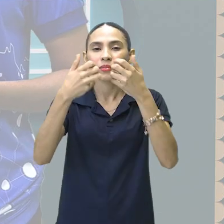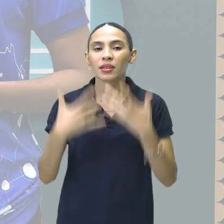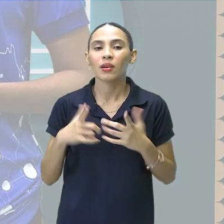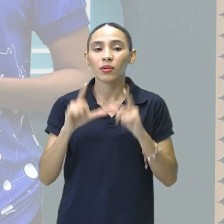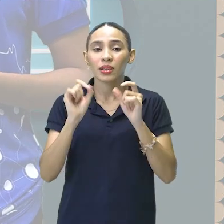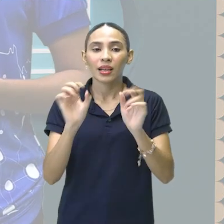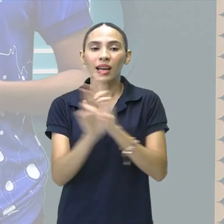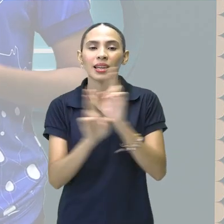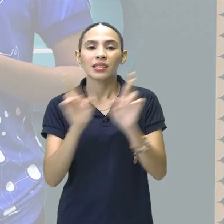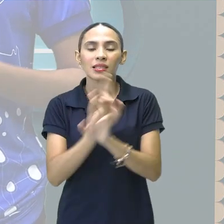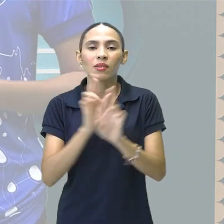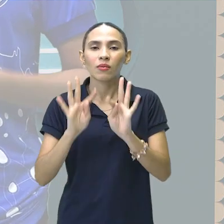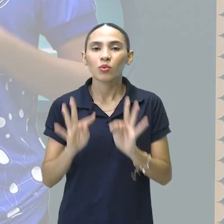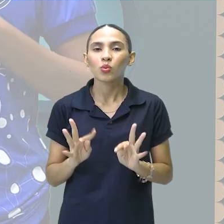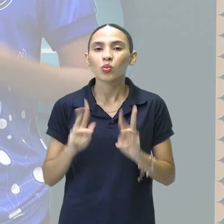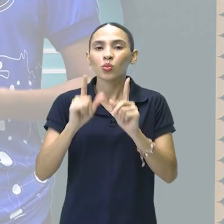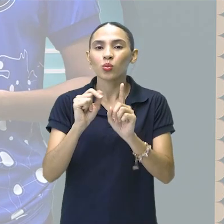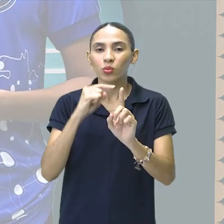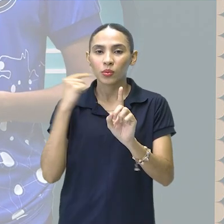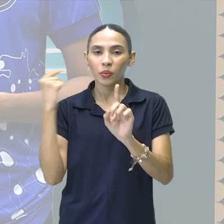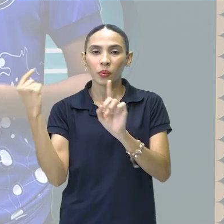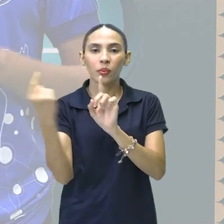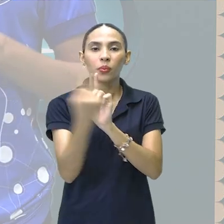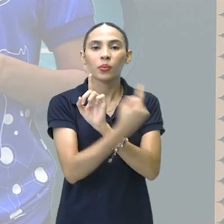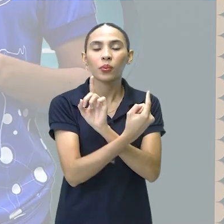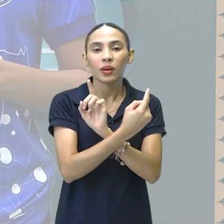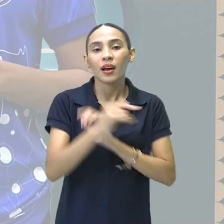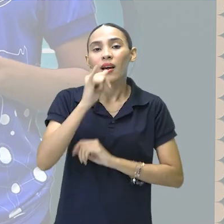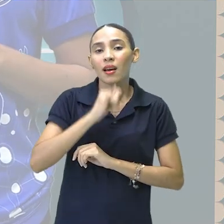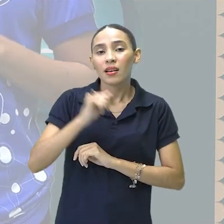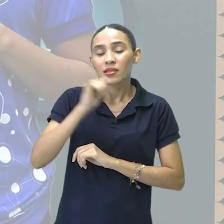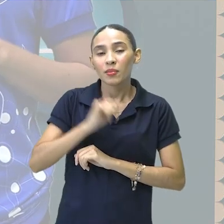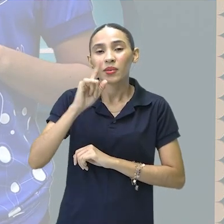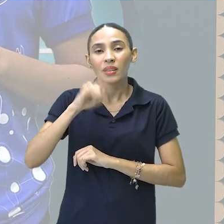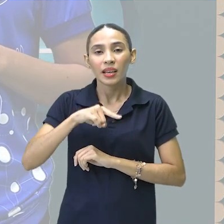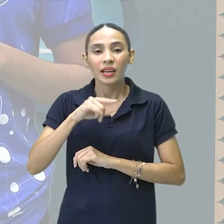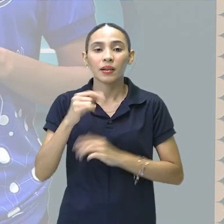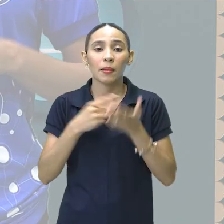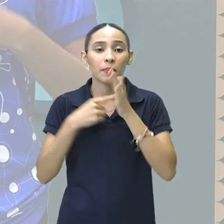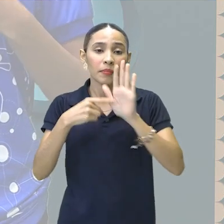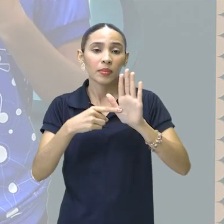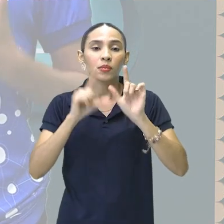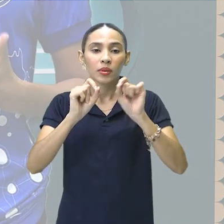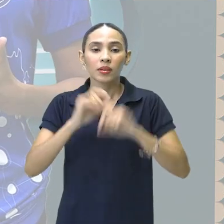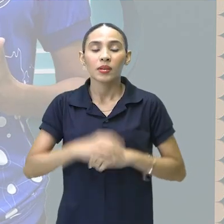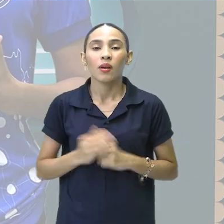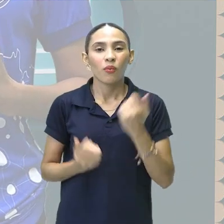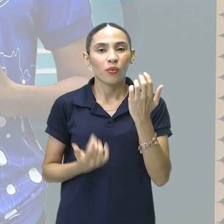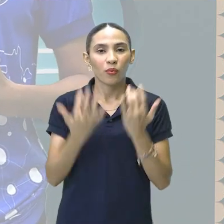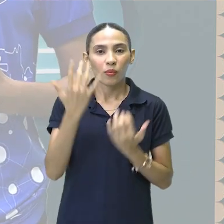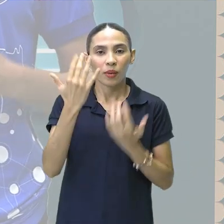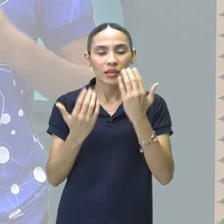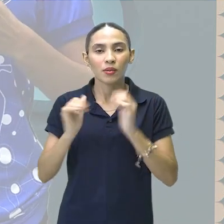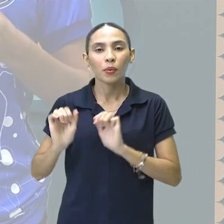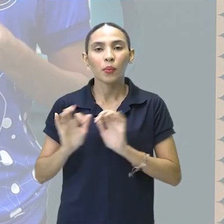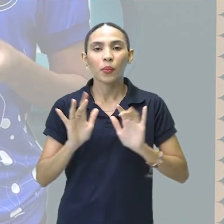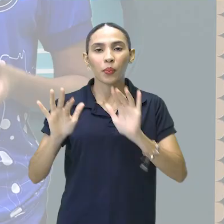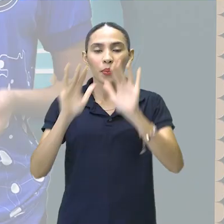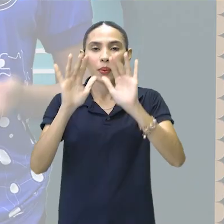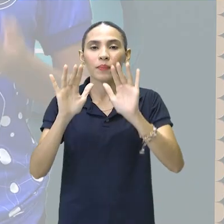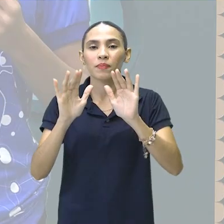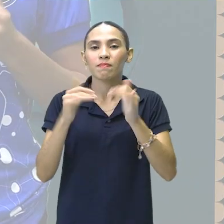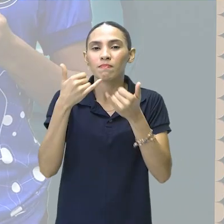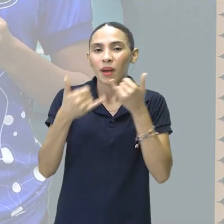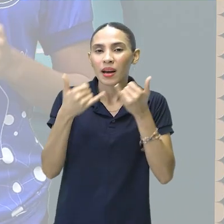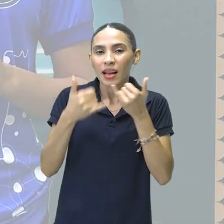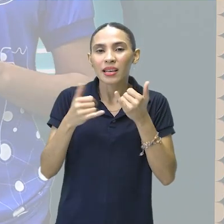com relação a tudo ao nosso redor. Um exemplo que Eco nos traz é com relação à fumaça, que funciona